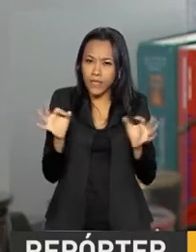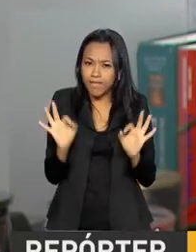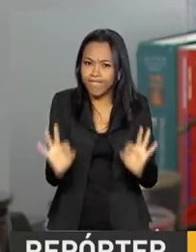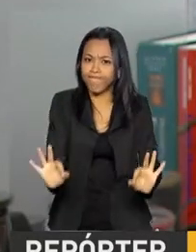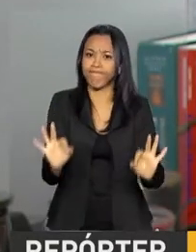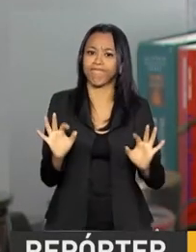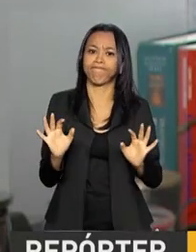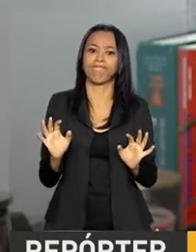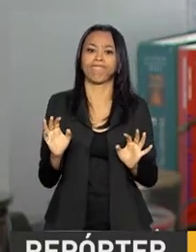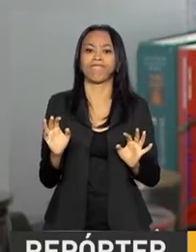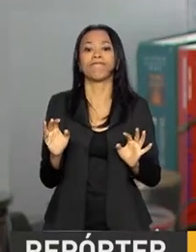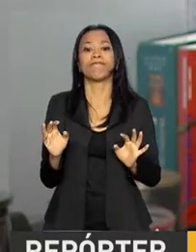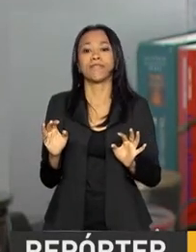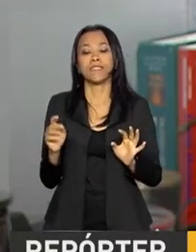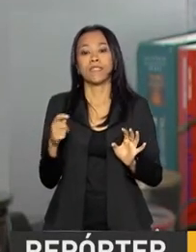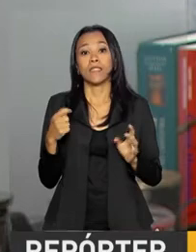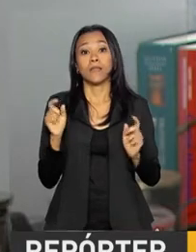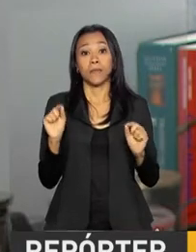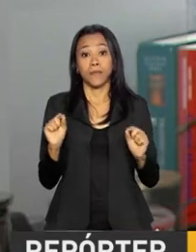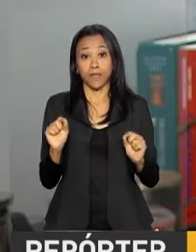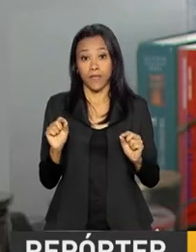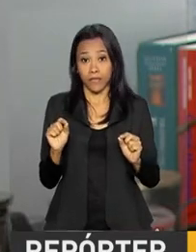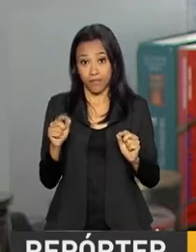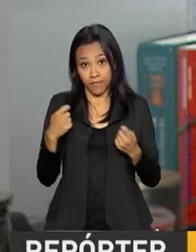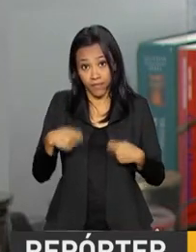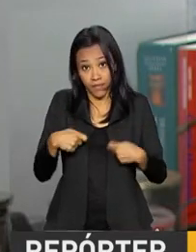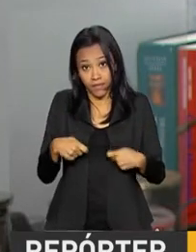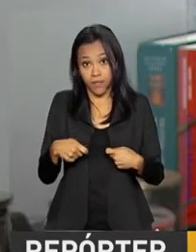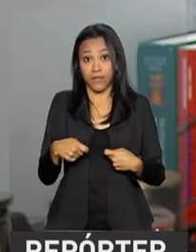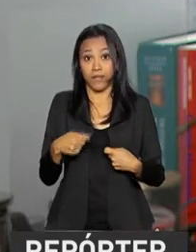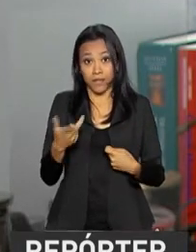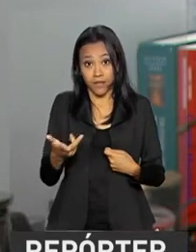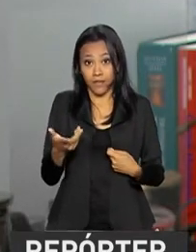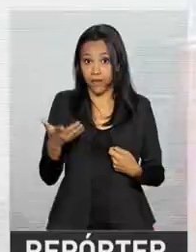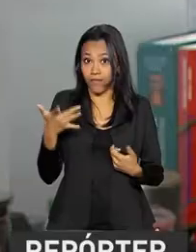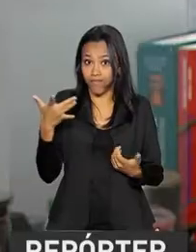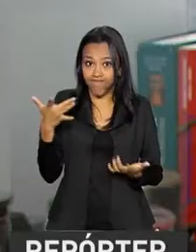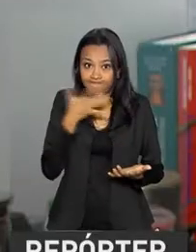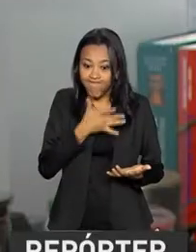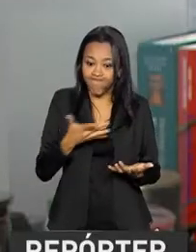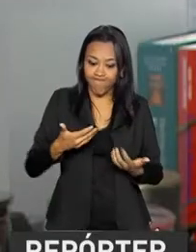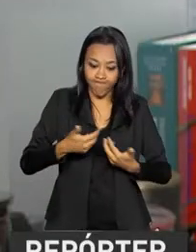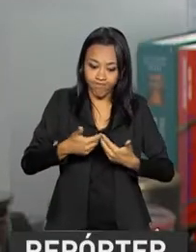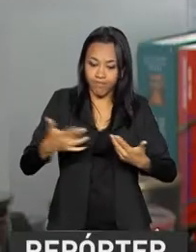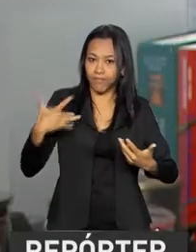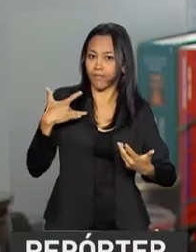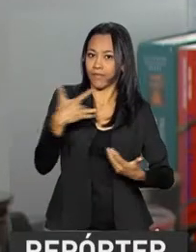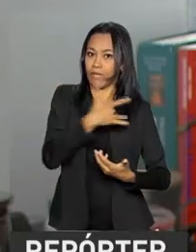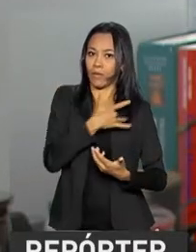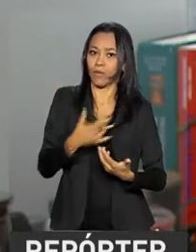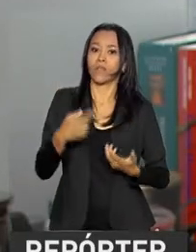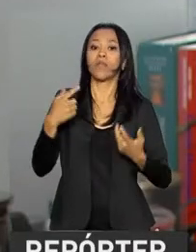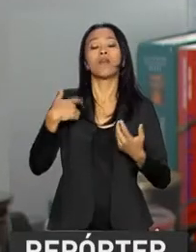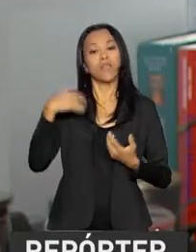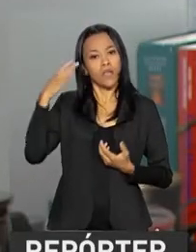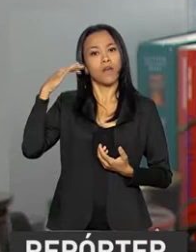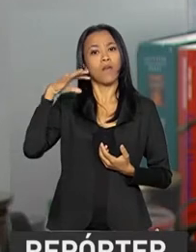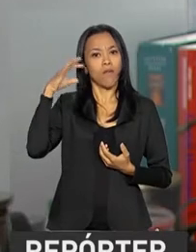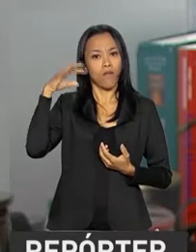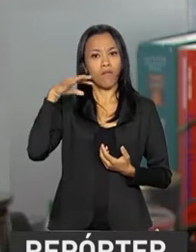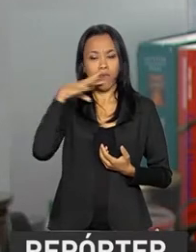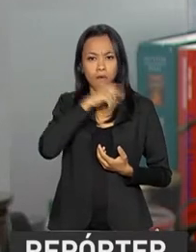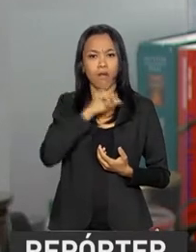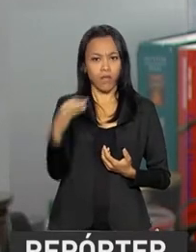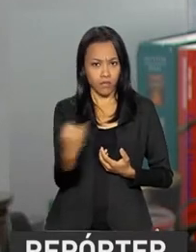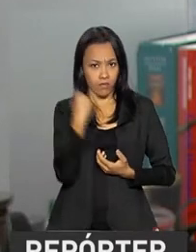suplemento contribuir. Ele tem que ser a cereja do bolo. Eu acho importante a regulação nesse sentido, para